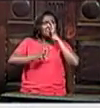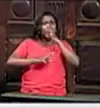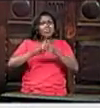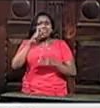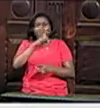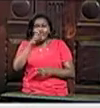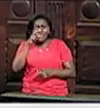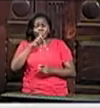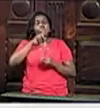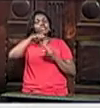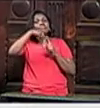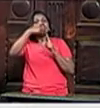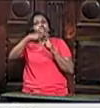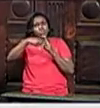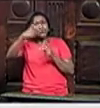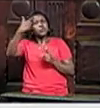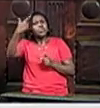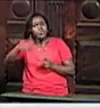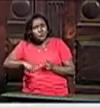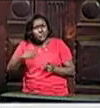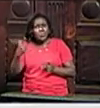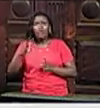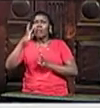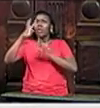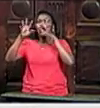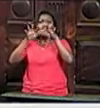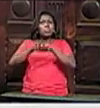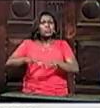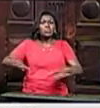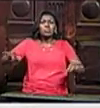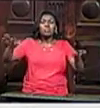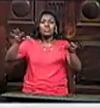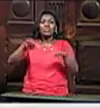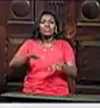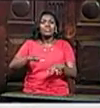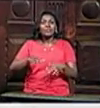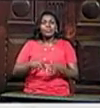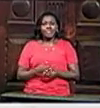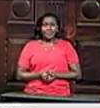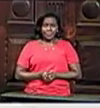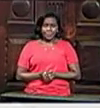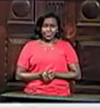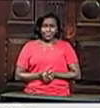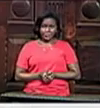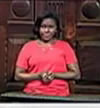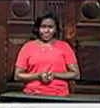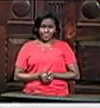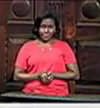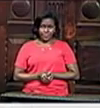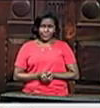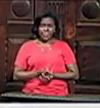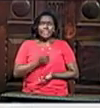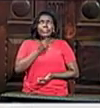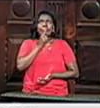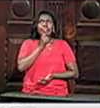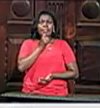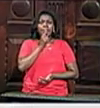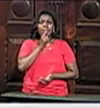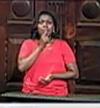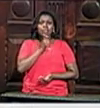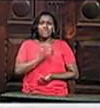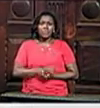fez agora no primeiro turno atacando todos e todas sim sim é sem é